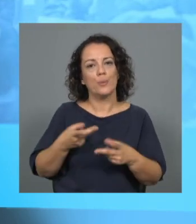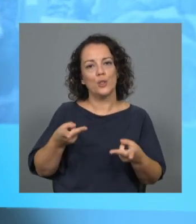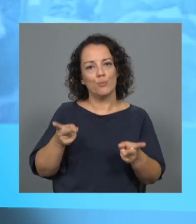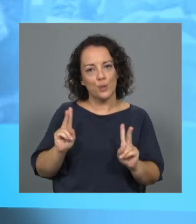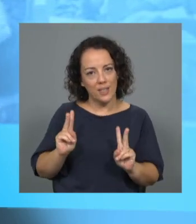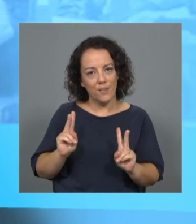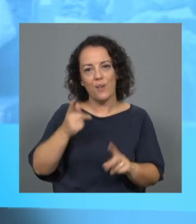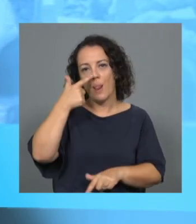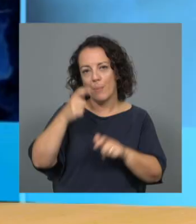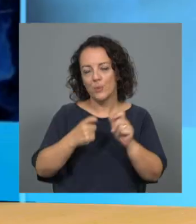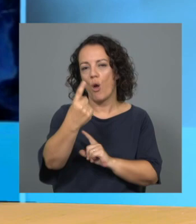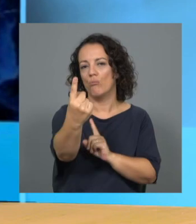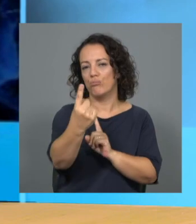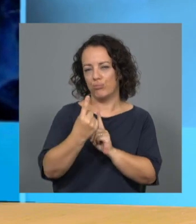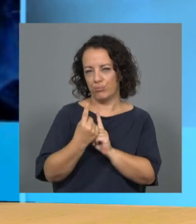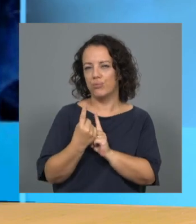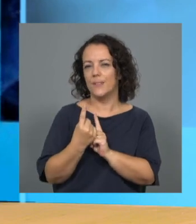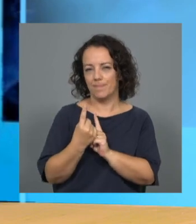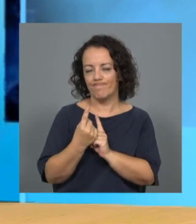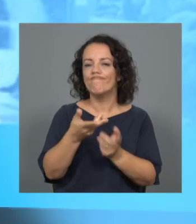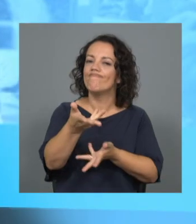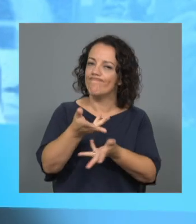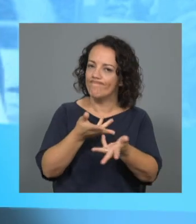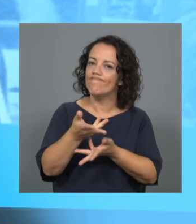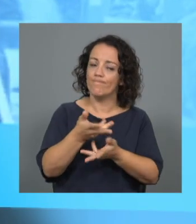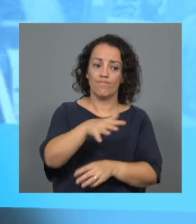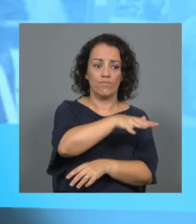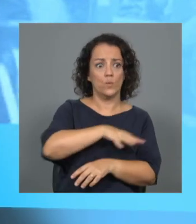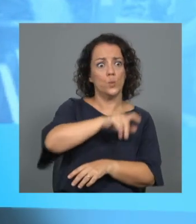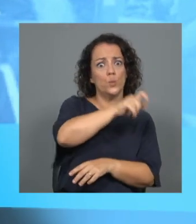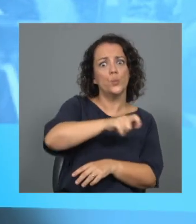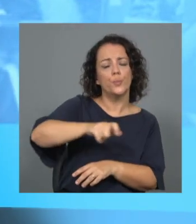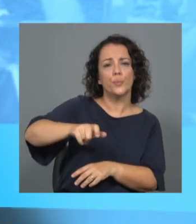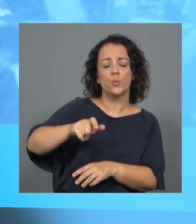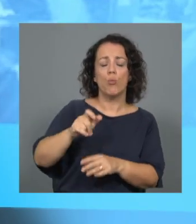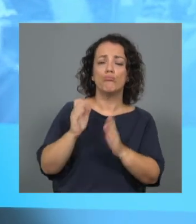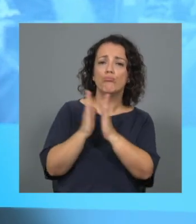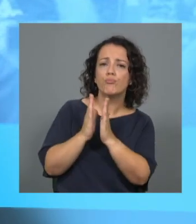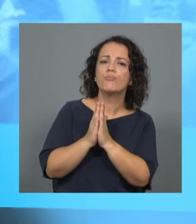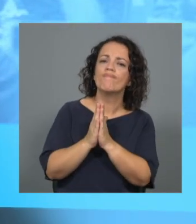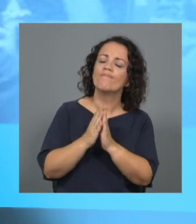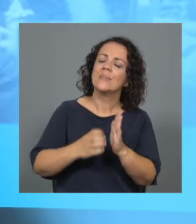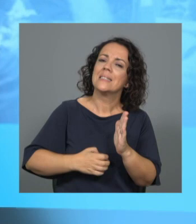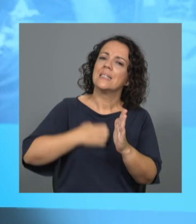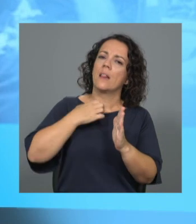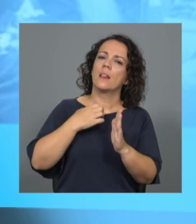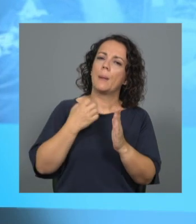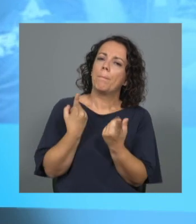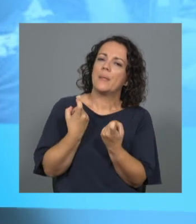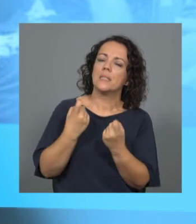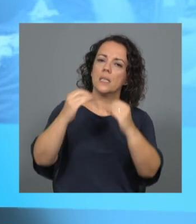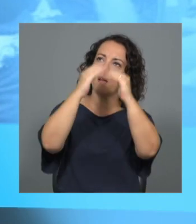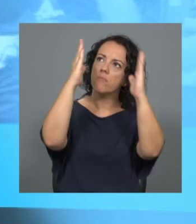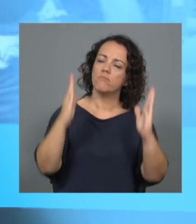sempre muito valorizado por parte dos crentes, de estruturas de escuta na